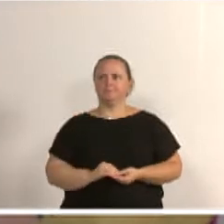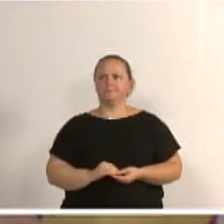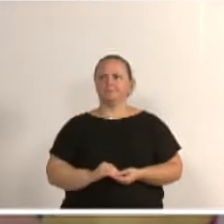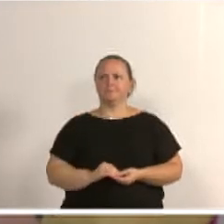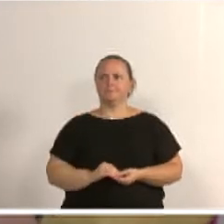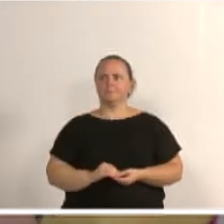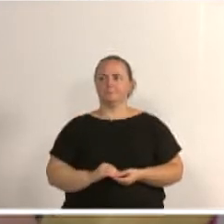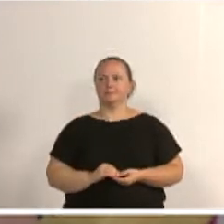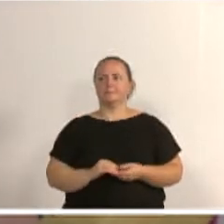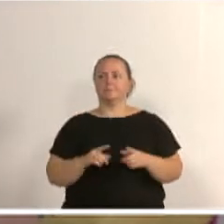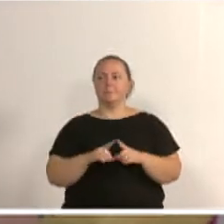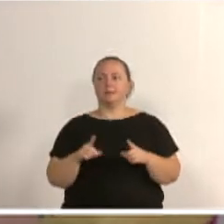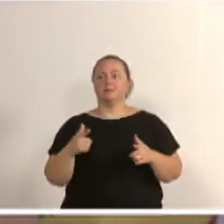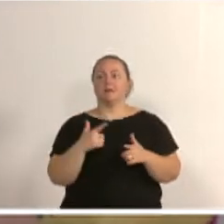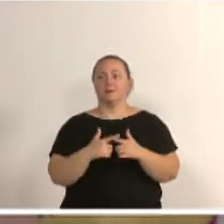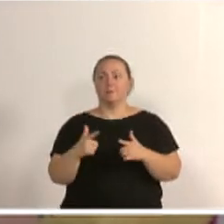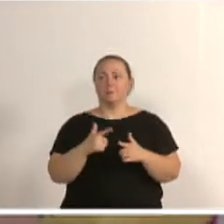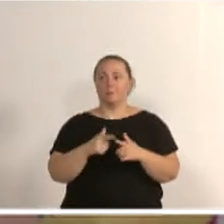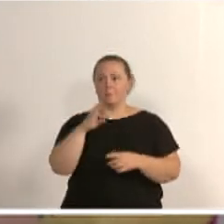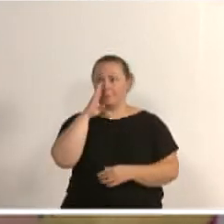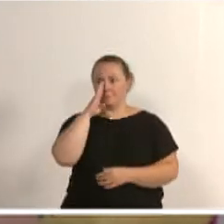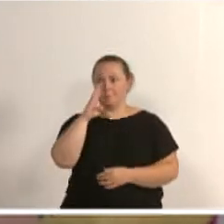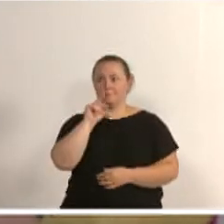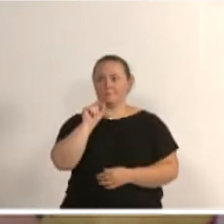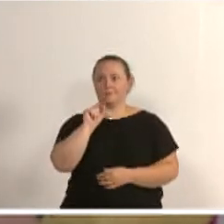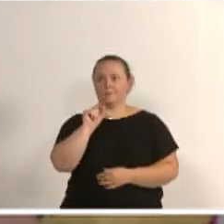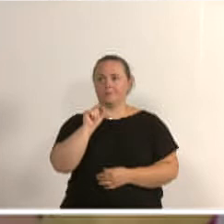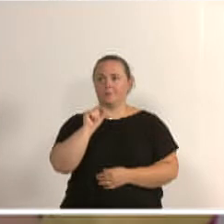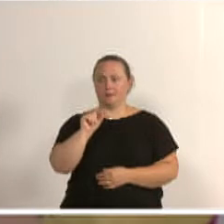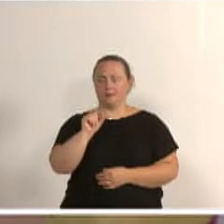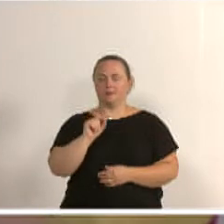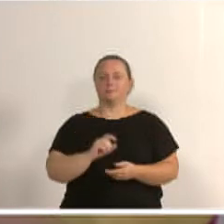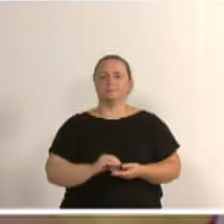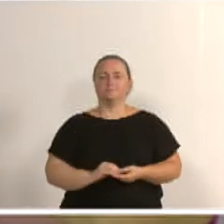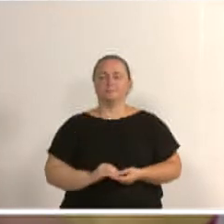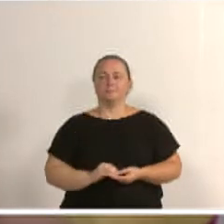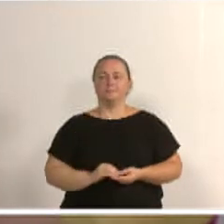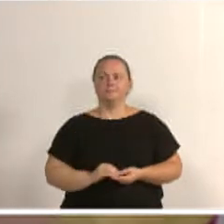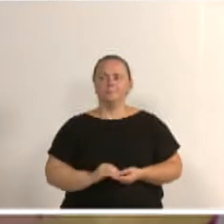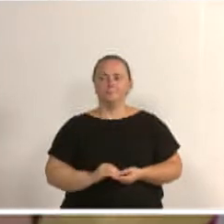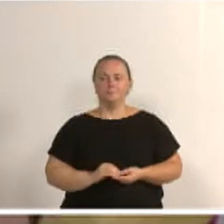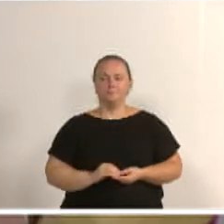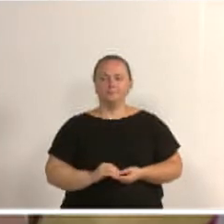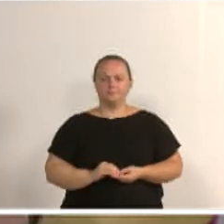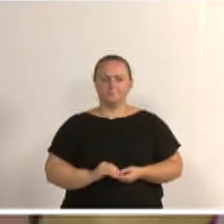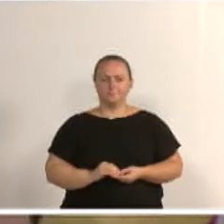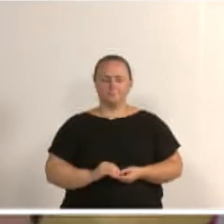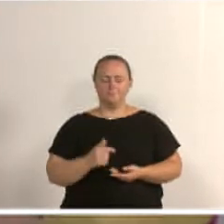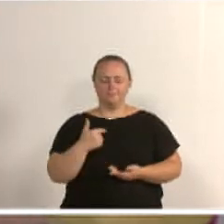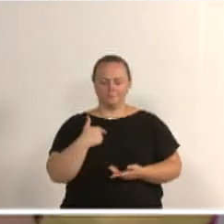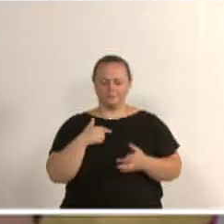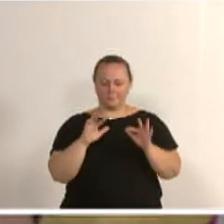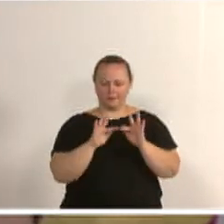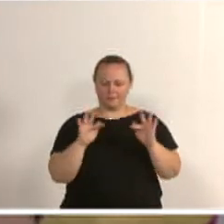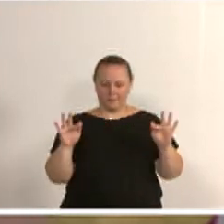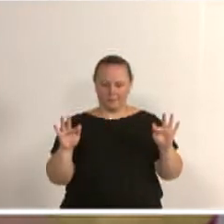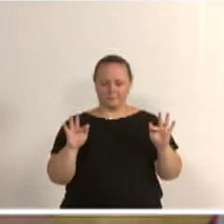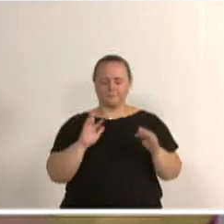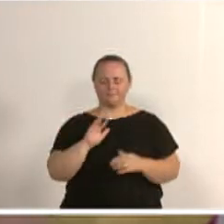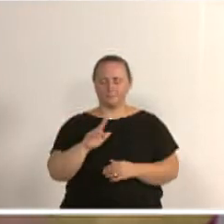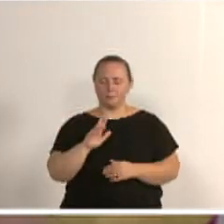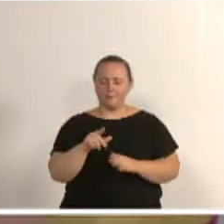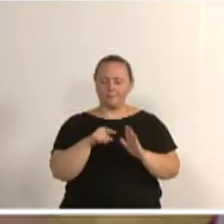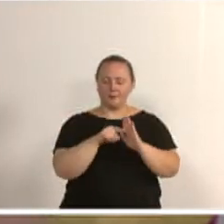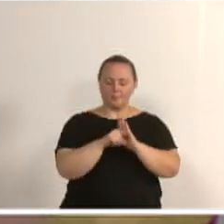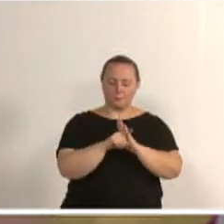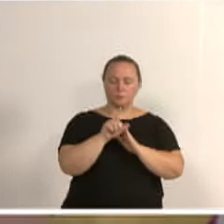A grande questão que eu quero levantar aqui, na verdade, vou reformular minha frase, é uma sugestão que trago